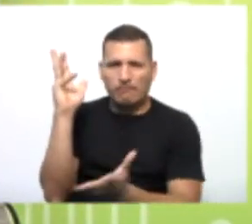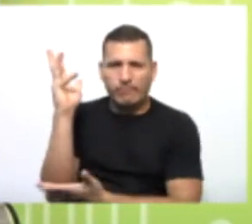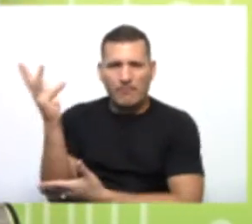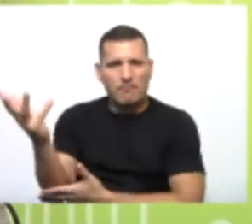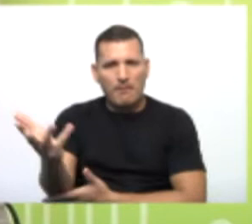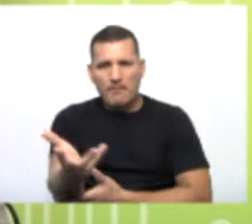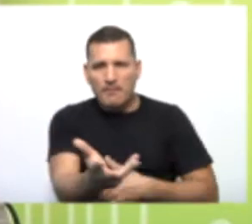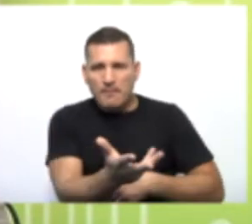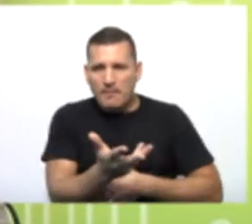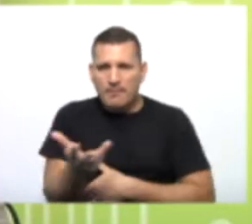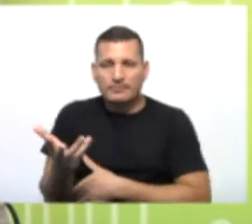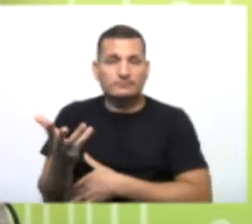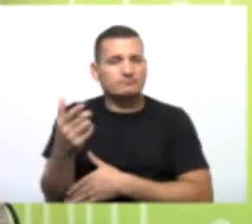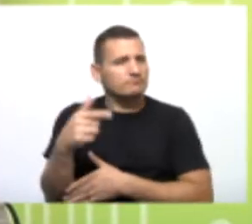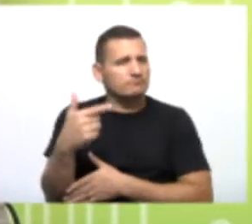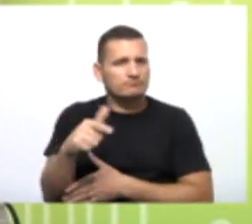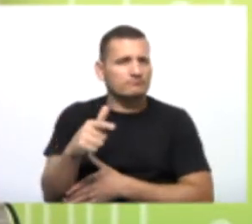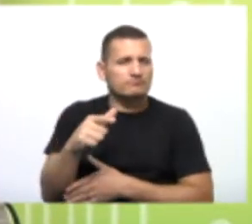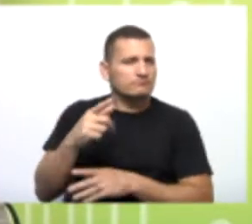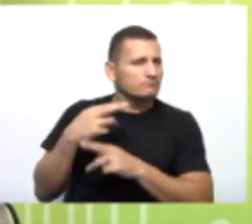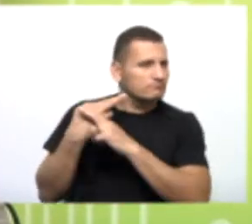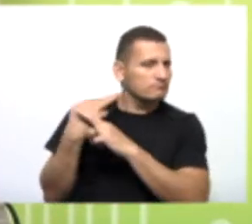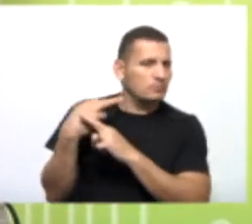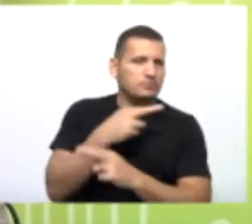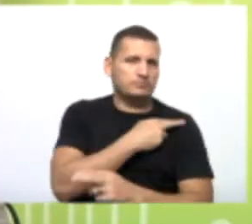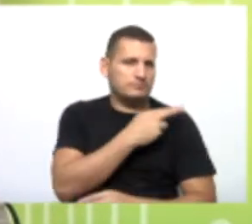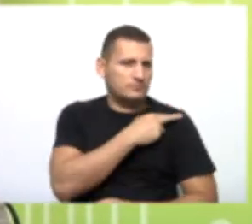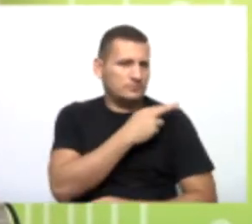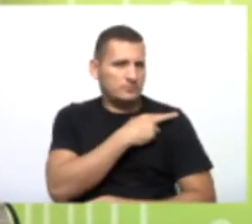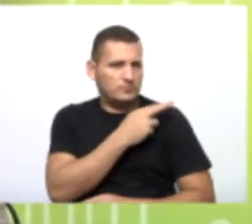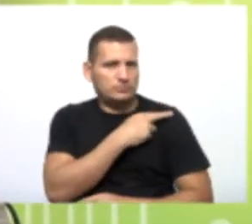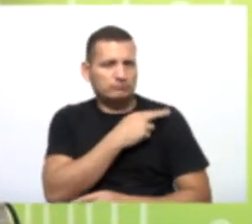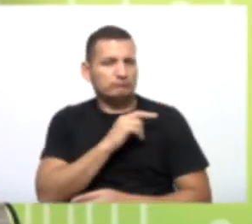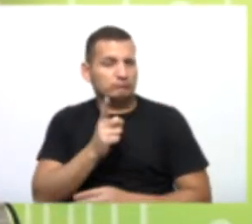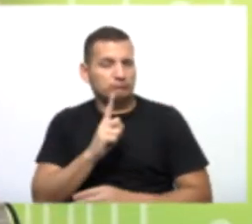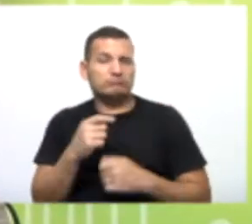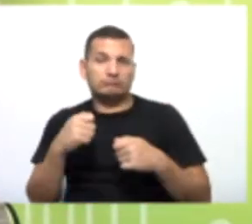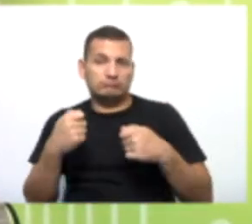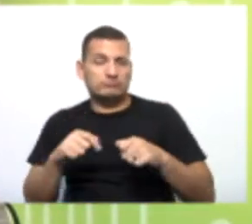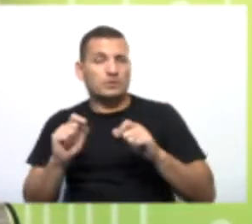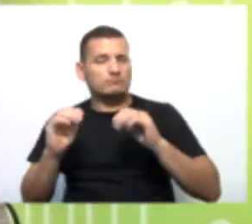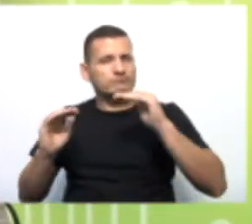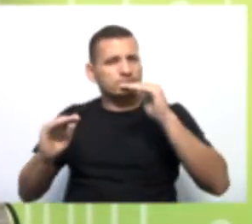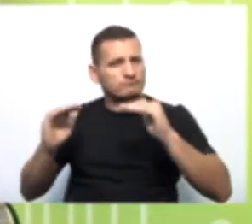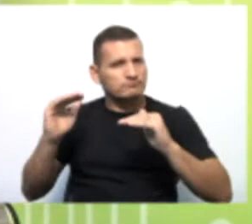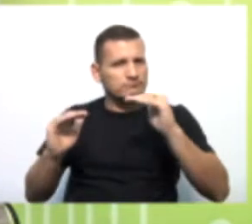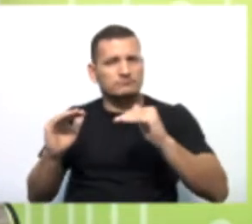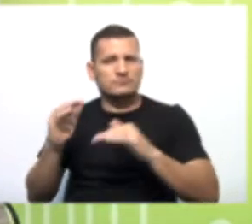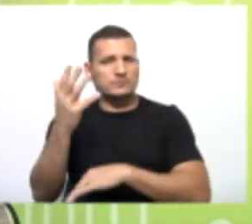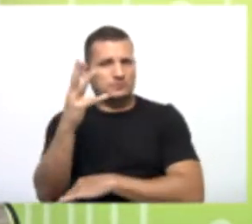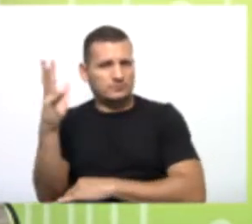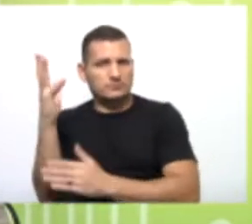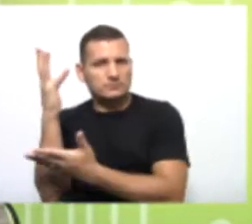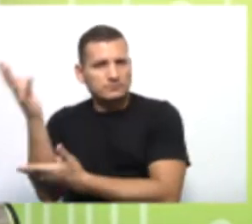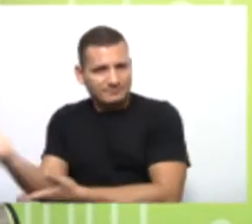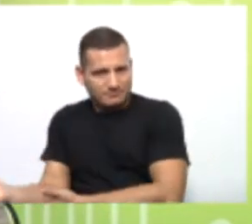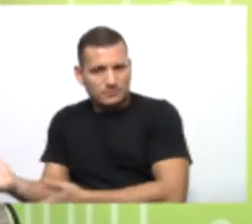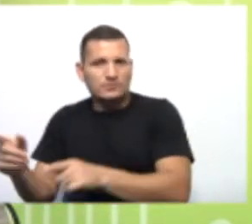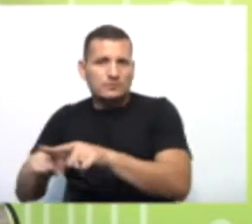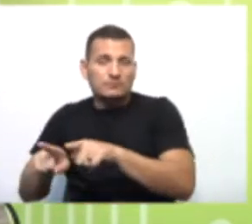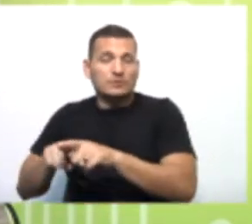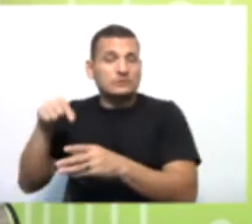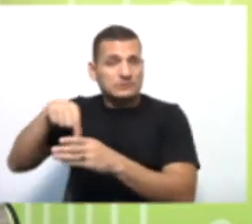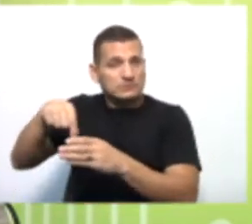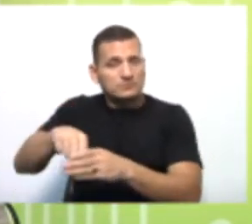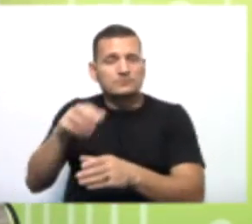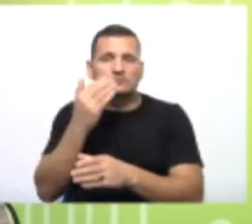compromisso e responsabilidade. Precisamos conciliar esse desmatamento com a produção de alimento, porque nós precisamos de alimento.